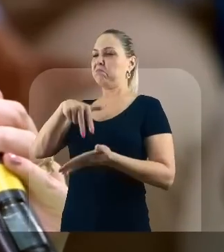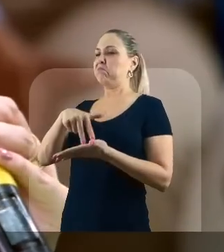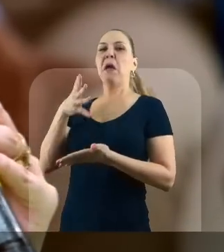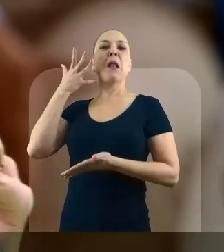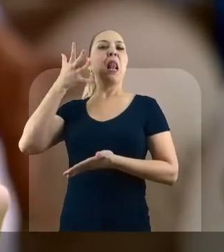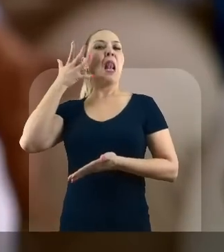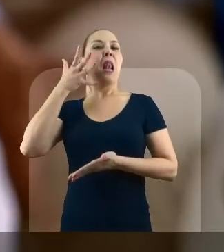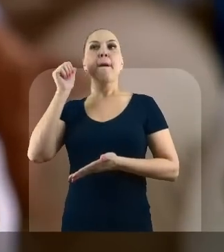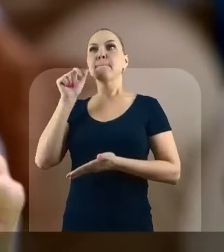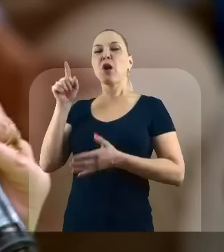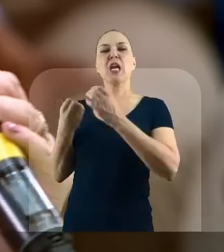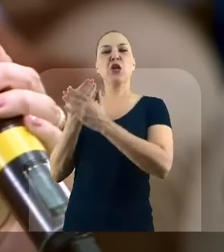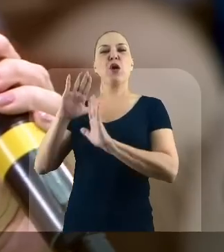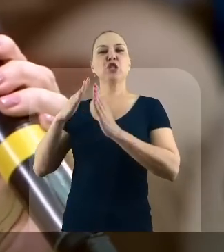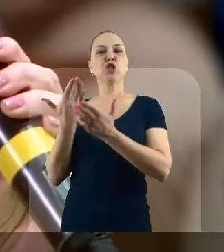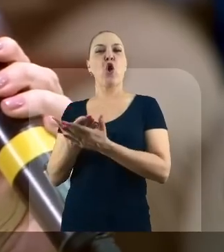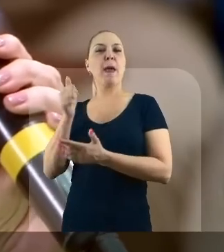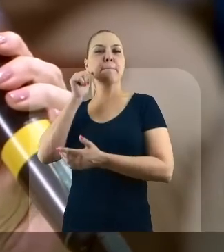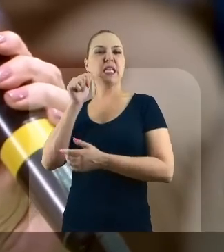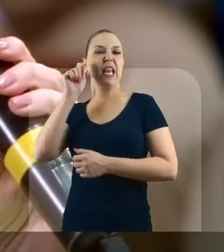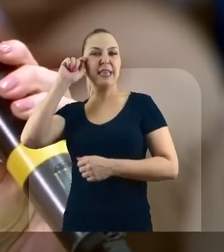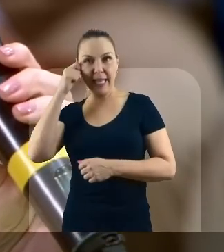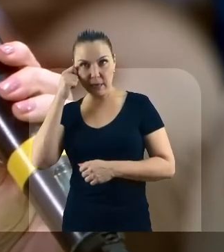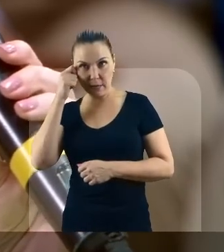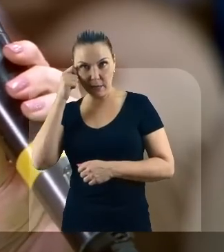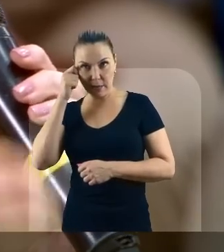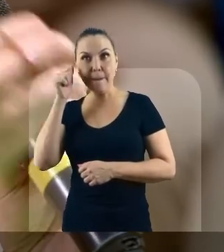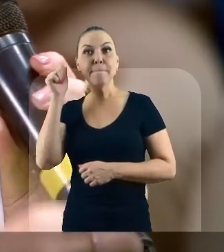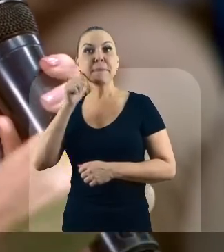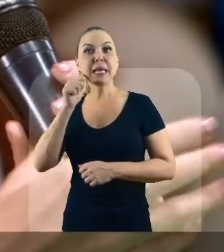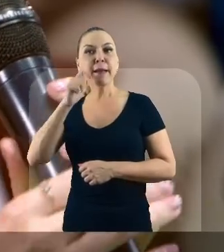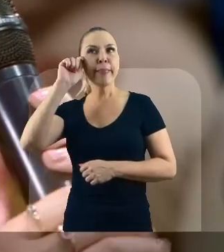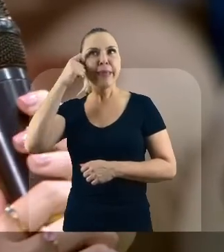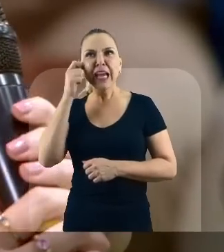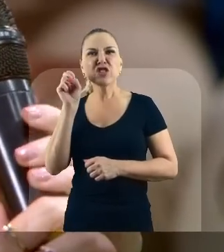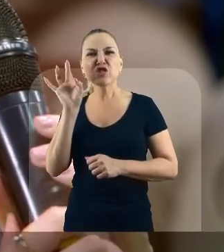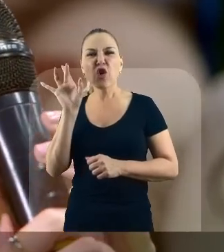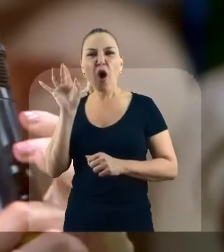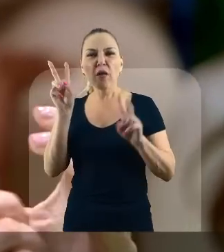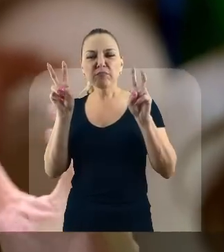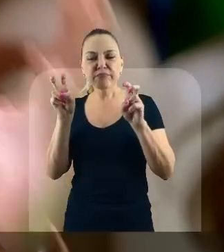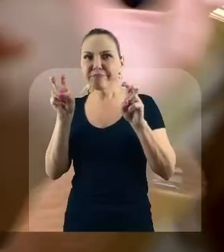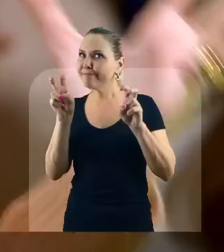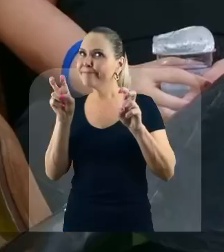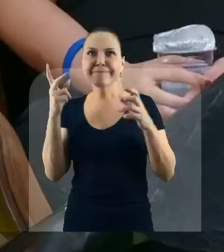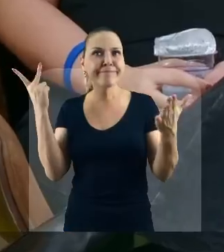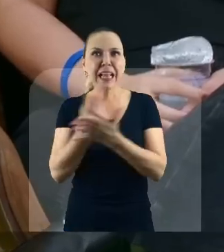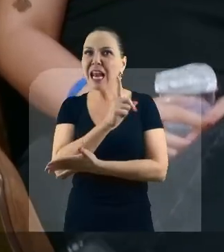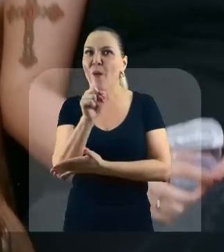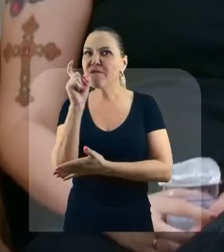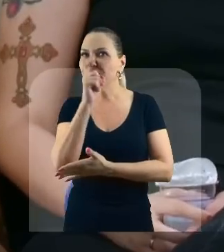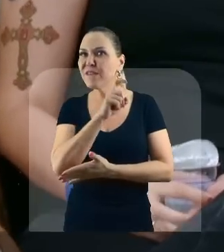Assembleia Legislativa para dizer que ela havia criado uma escola para meninas negras. E não era verdade. Ela,